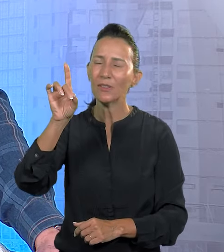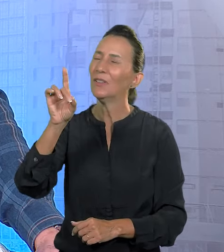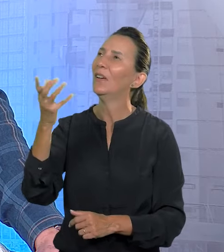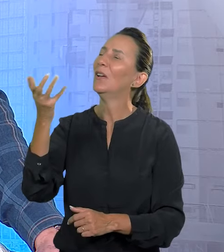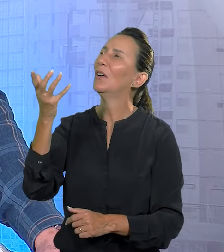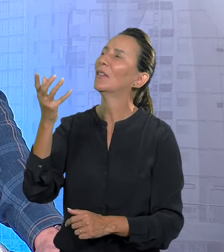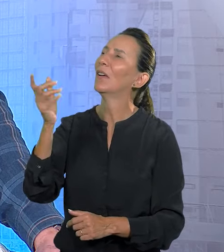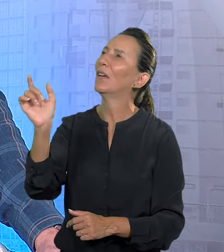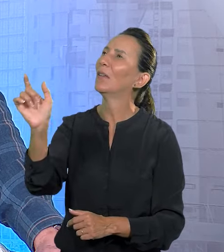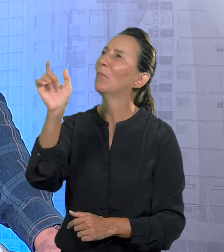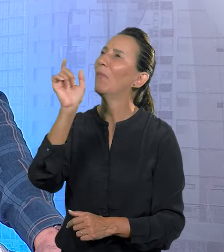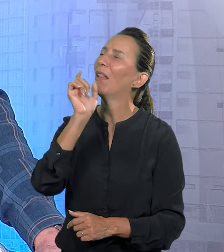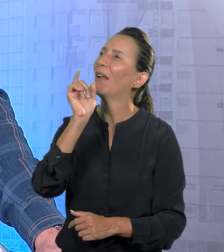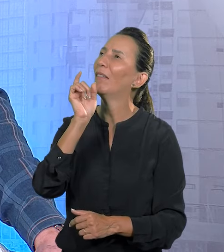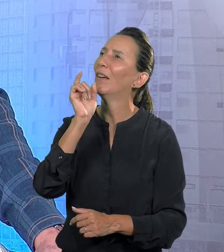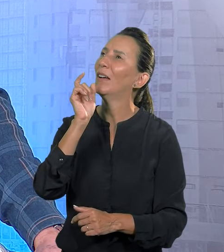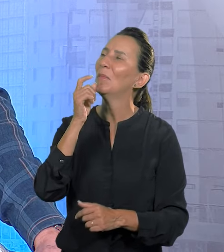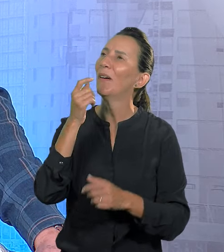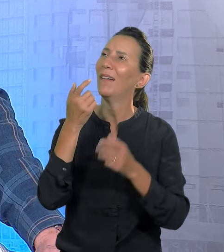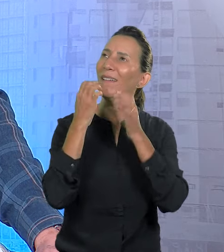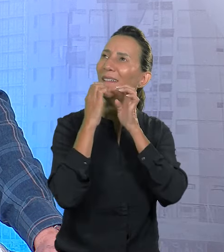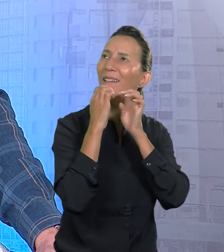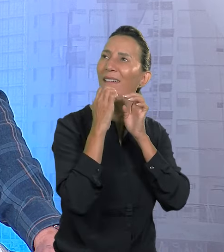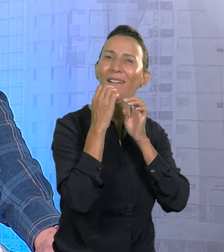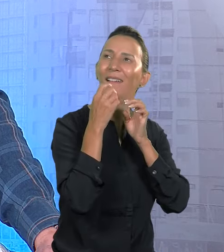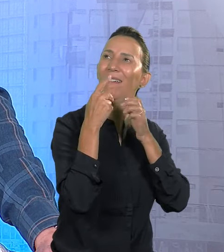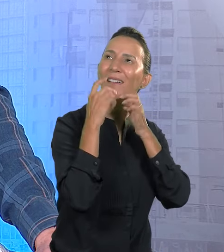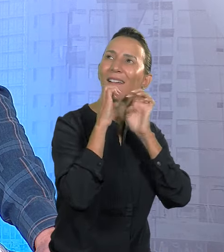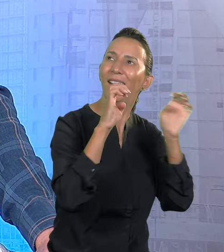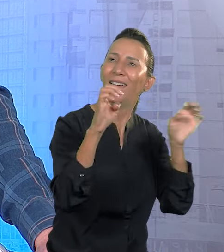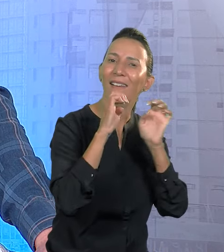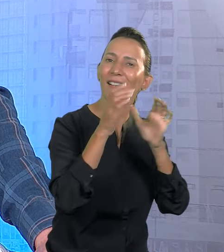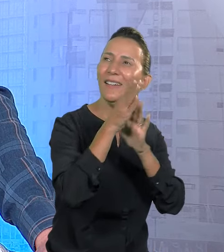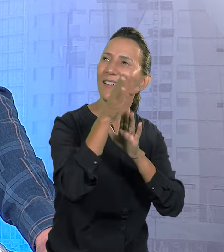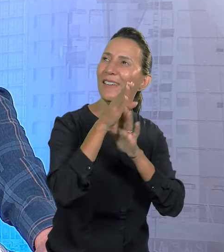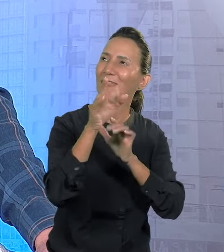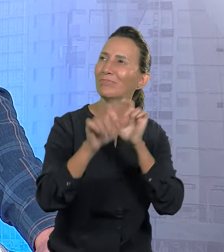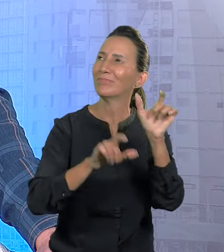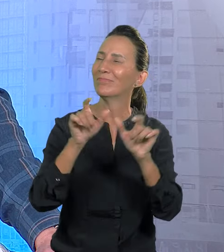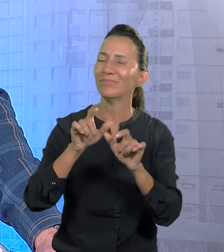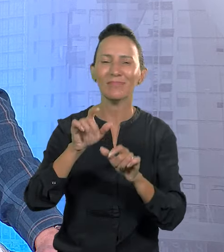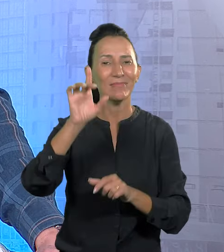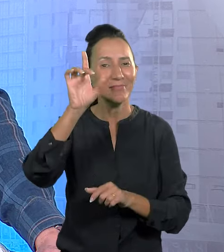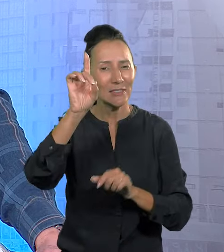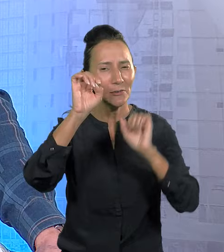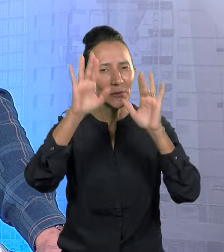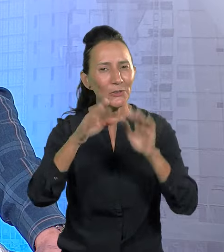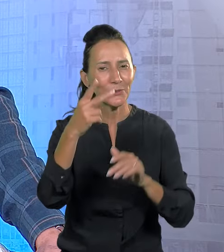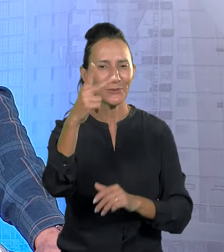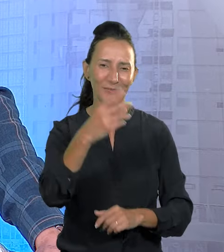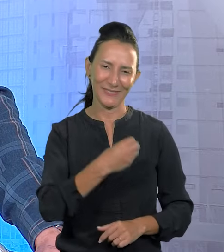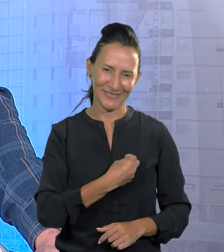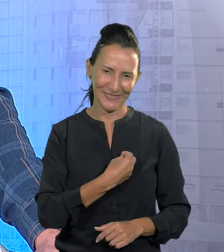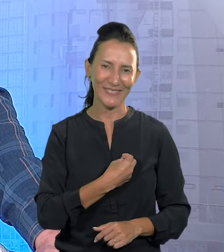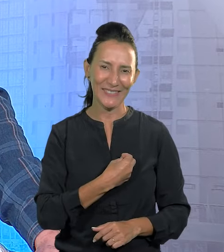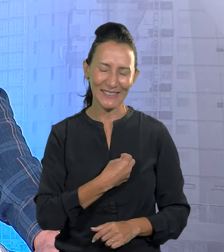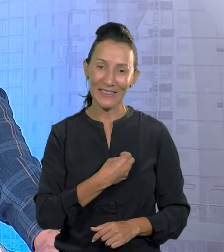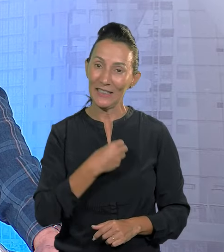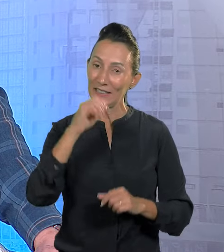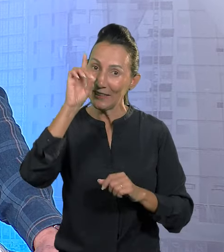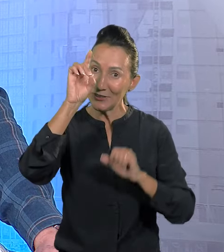erudito para que ele tenha sempre uma palavra para lhe dar a todos aqueles que com ele conversarem. Deus abençoe a sua vida.